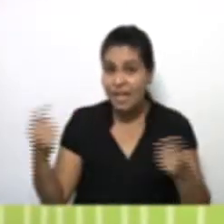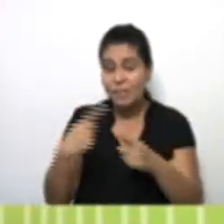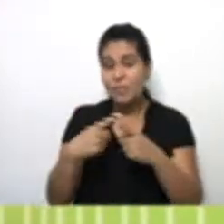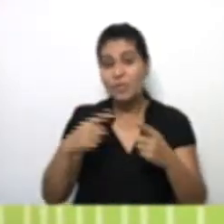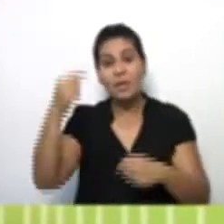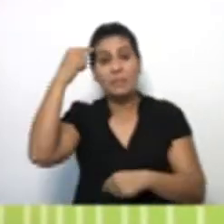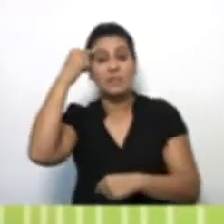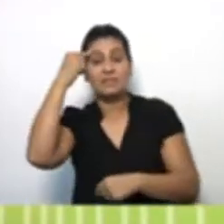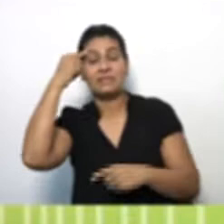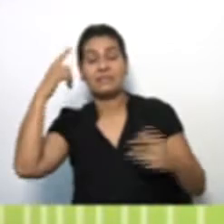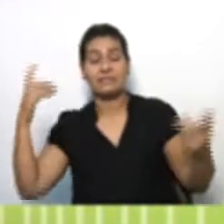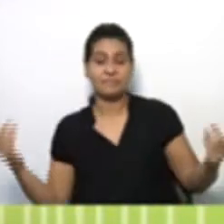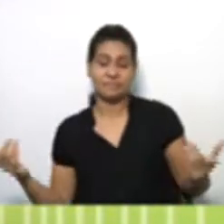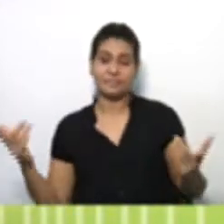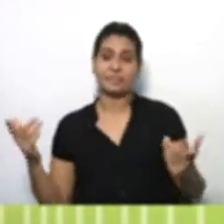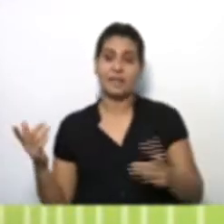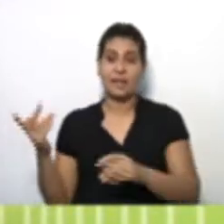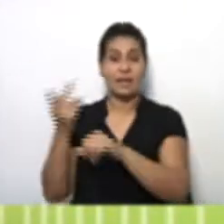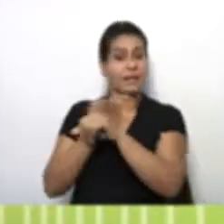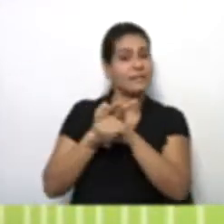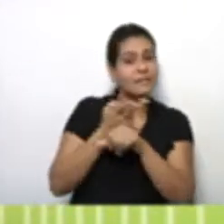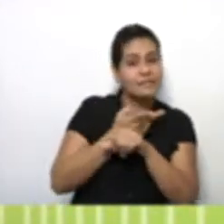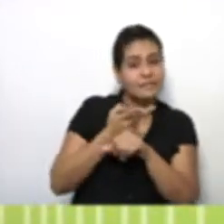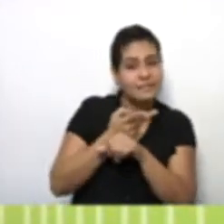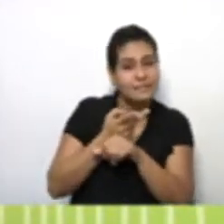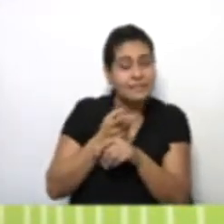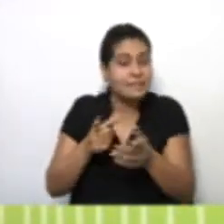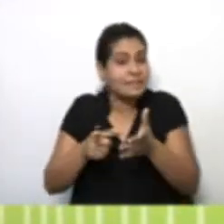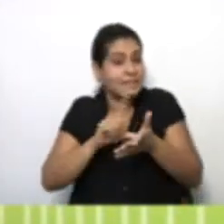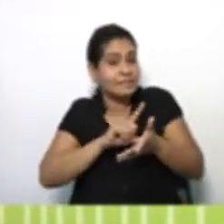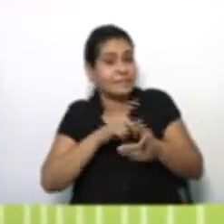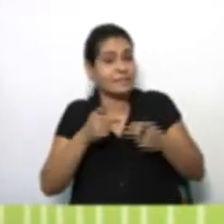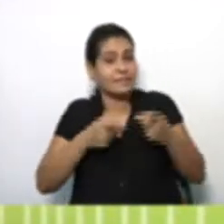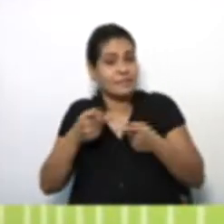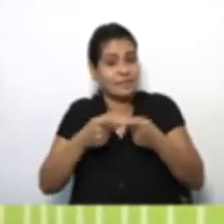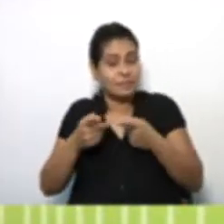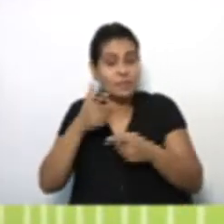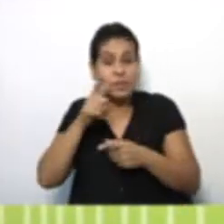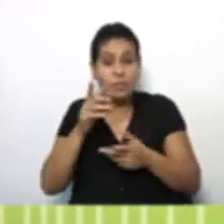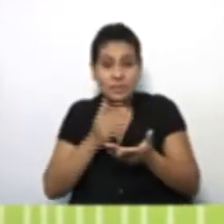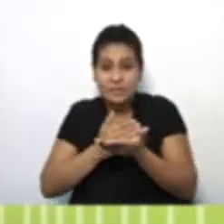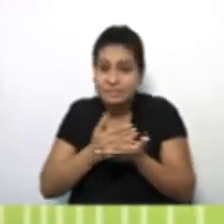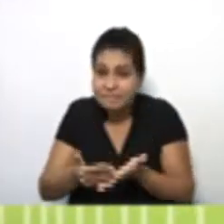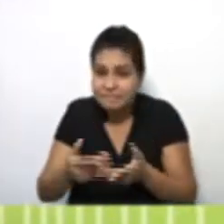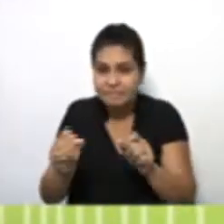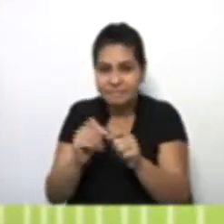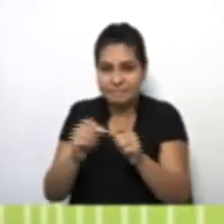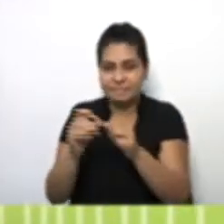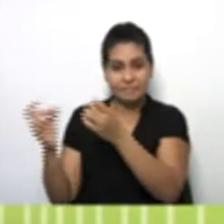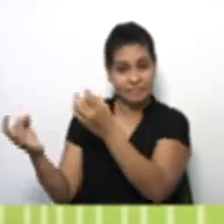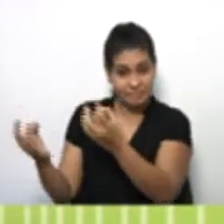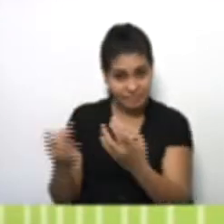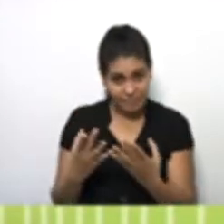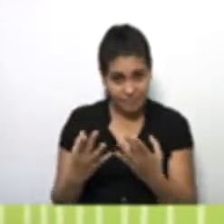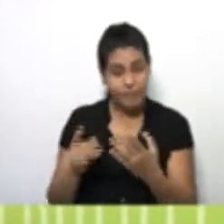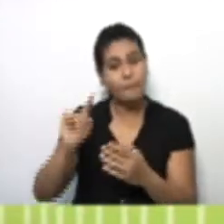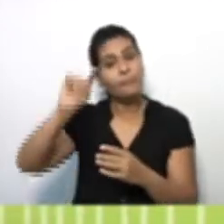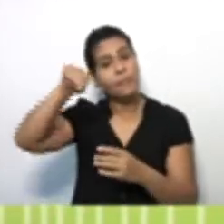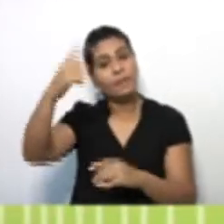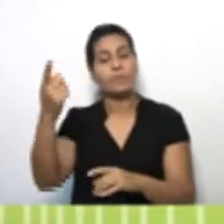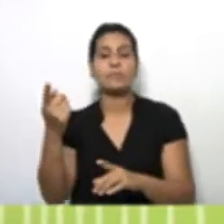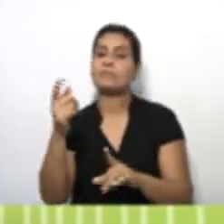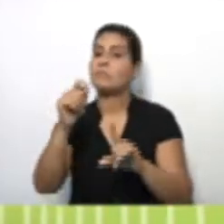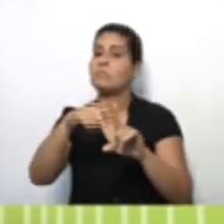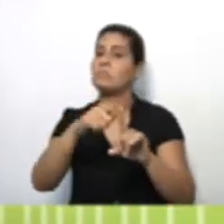aquela previsão, não? Eu começo a trabalhar para me poder produzir o meu produto, para me poder conseguir vendê-lo na determinada